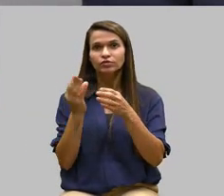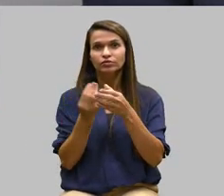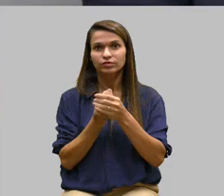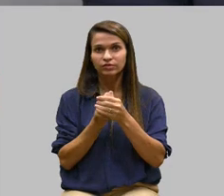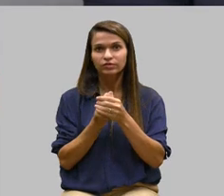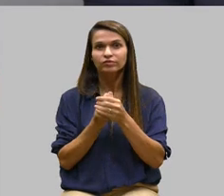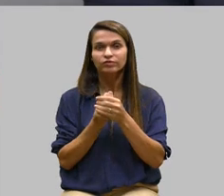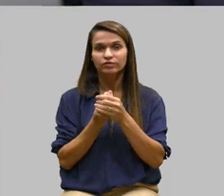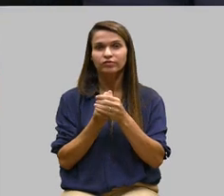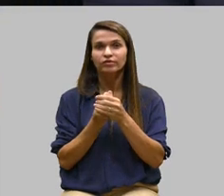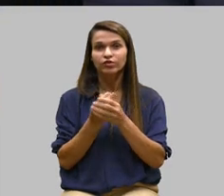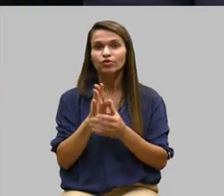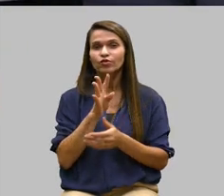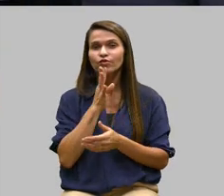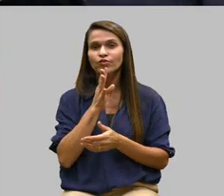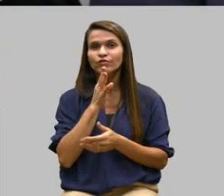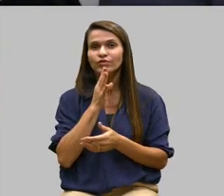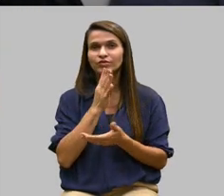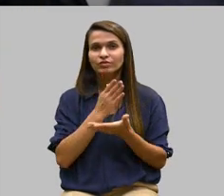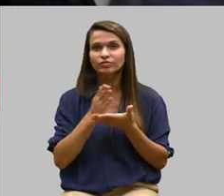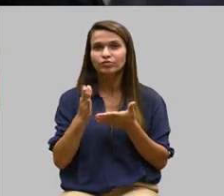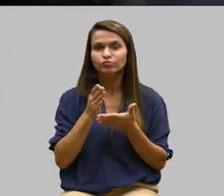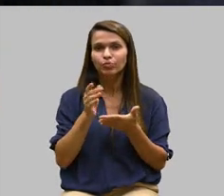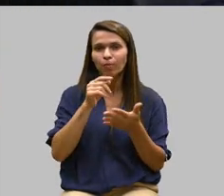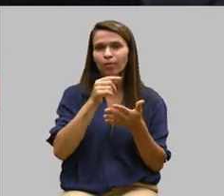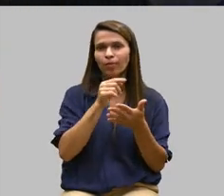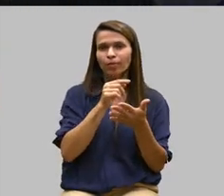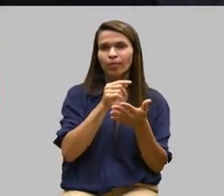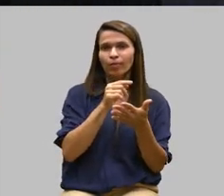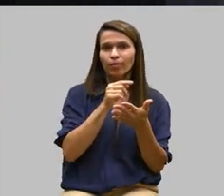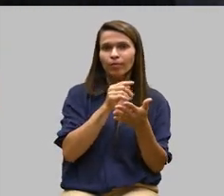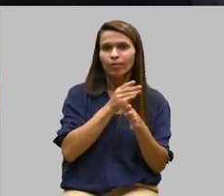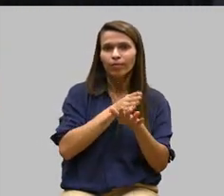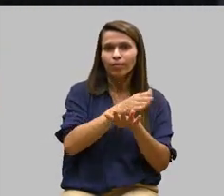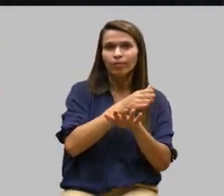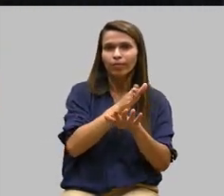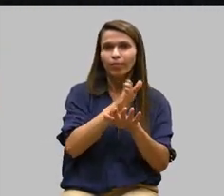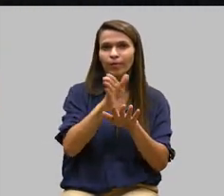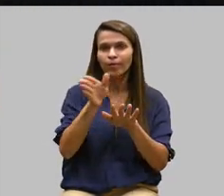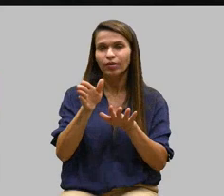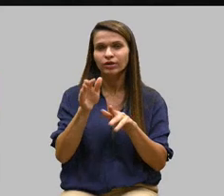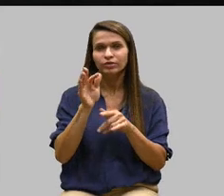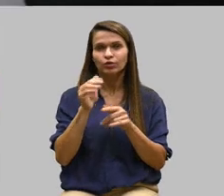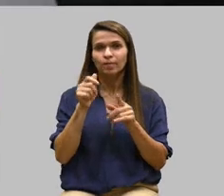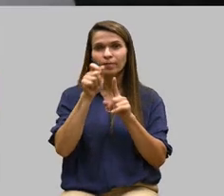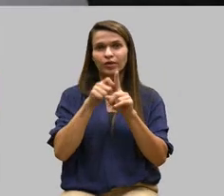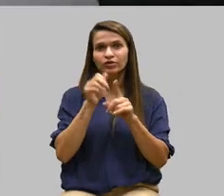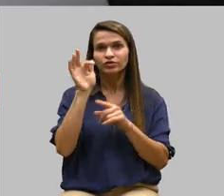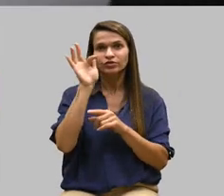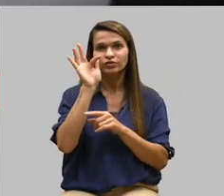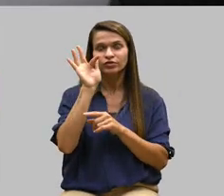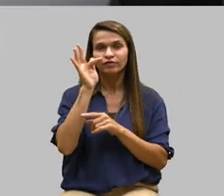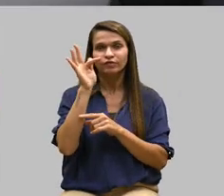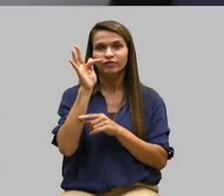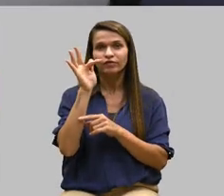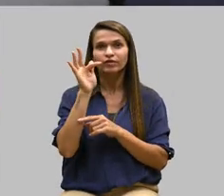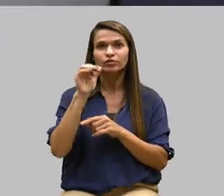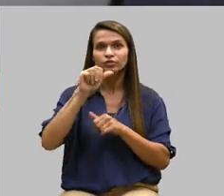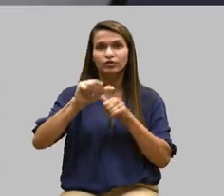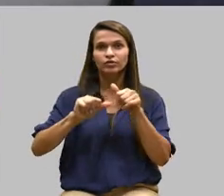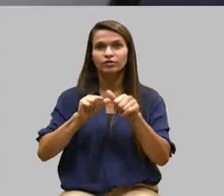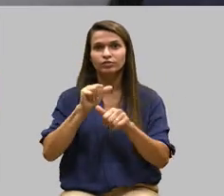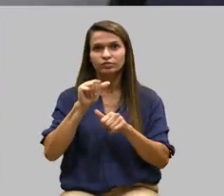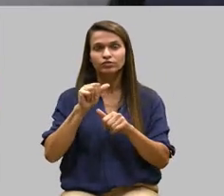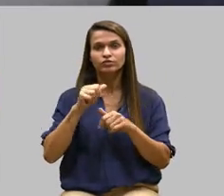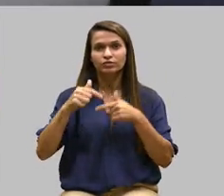foi com esses princípios norteadores que o tribunal assinou em fevereiro um contrato de prestação de serviço com Instituto